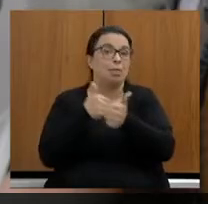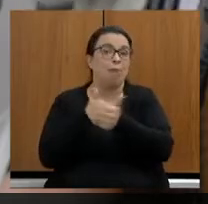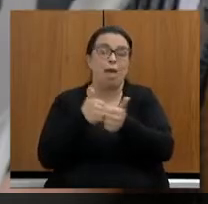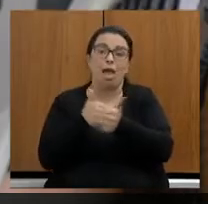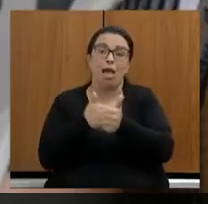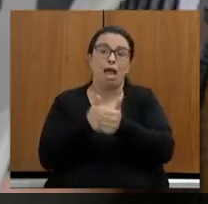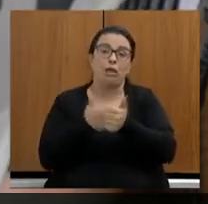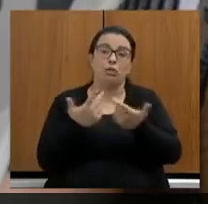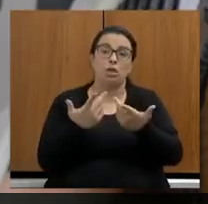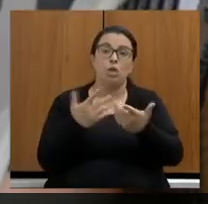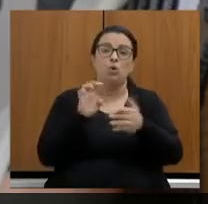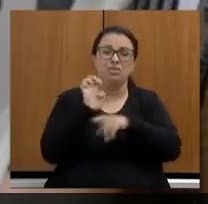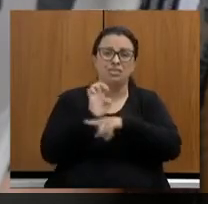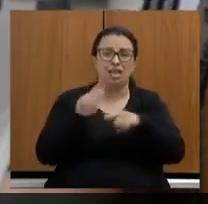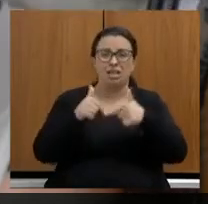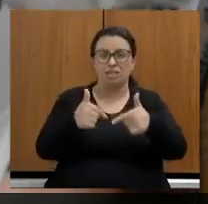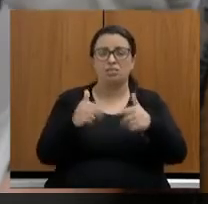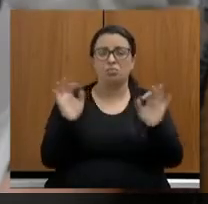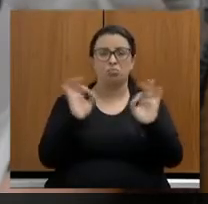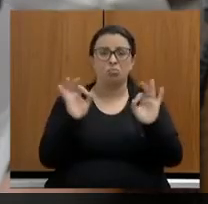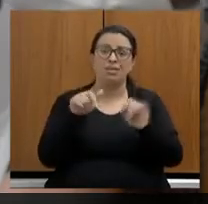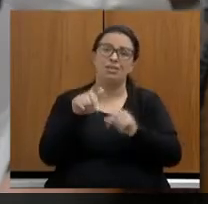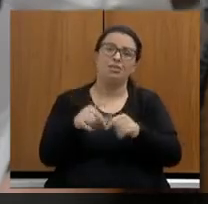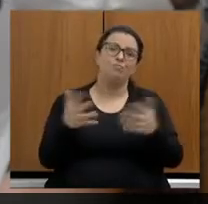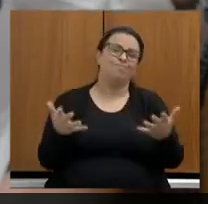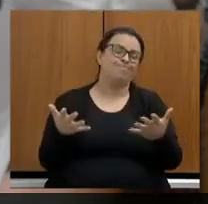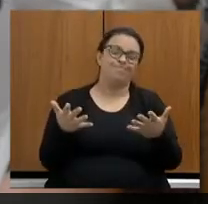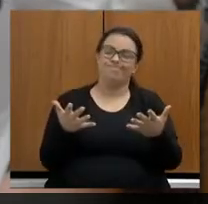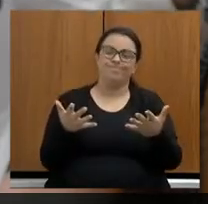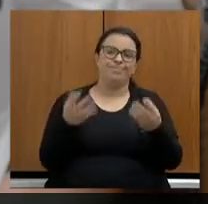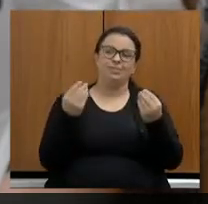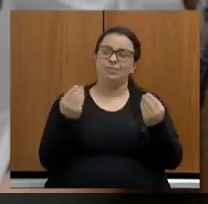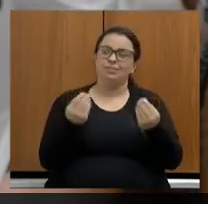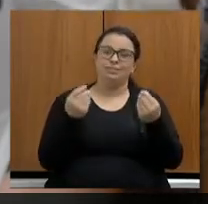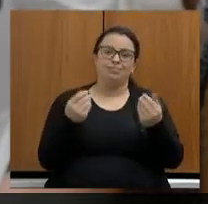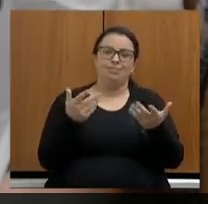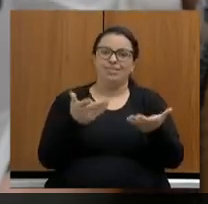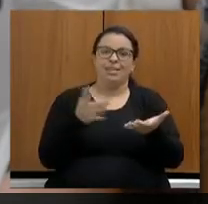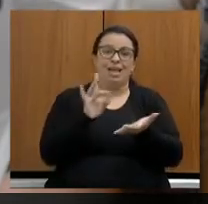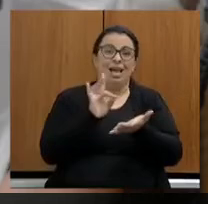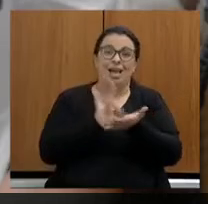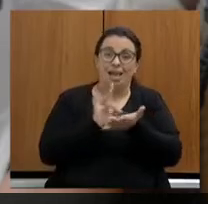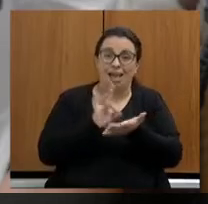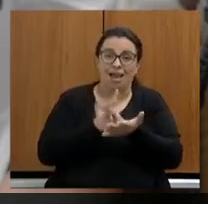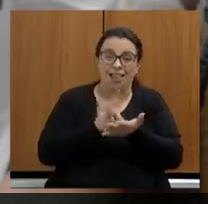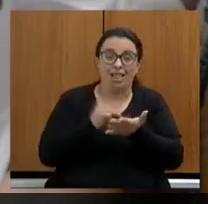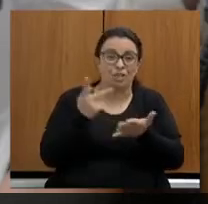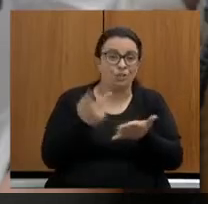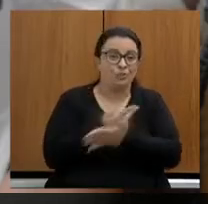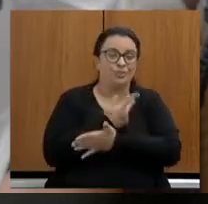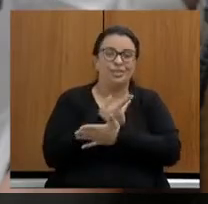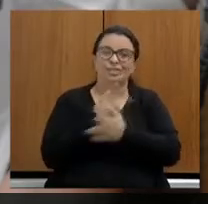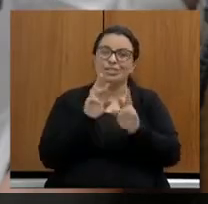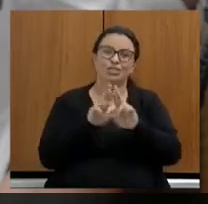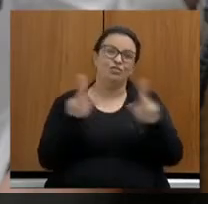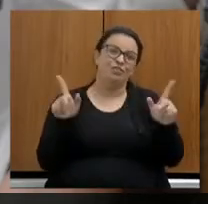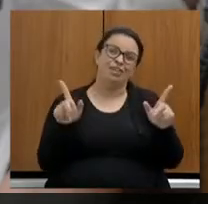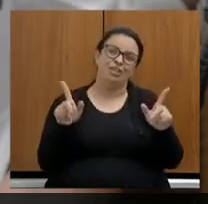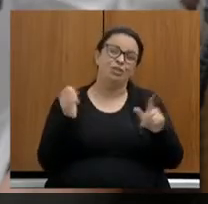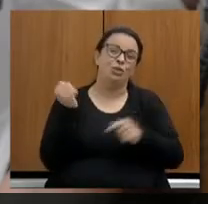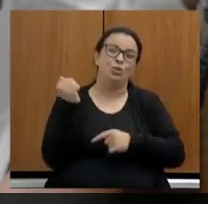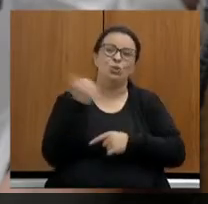estado tão a situação é é muito é a realidade é diferente do Assembleia